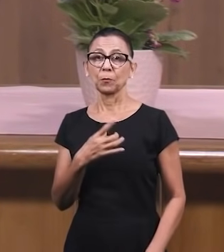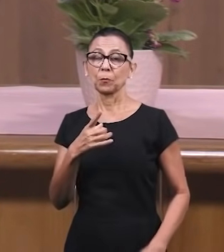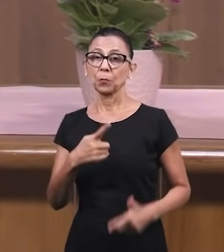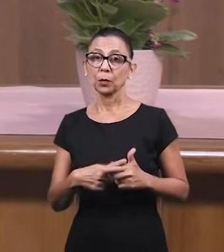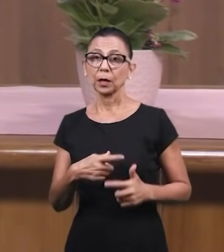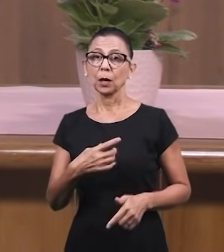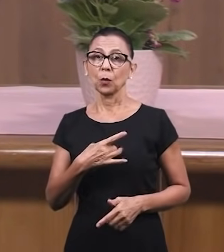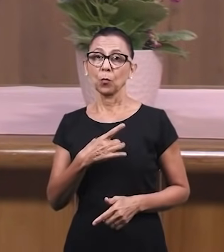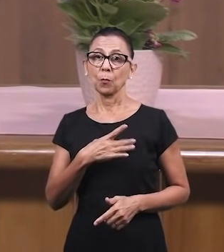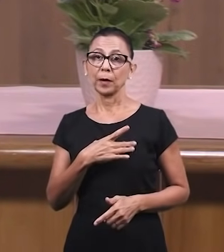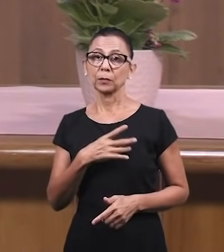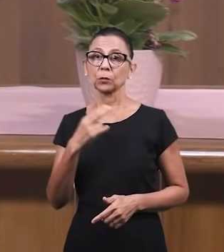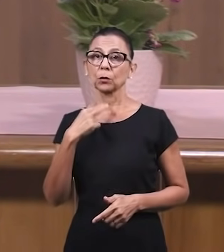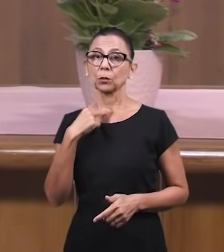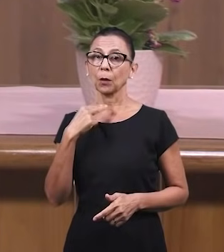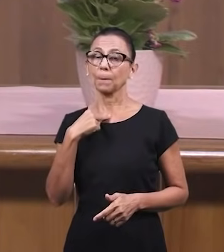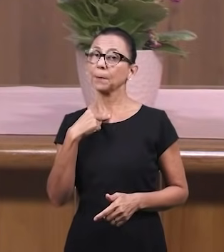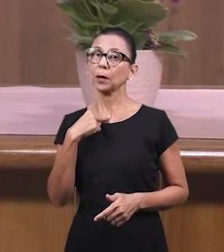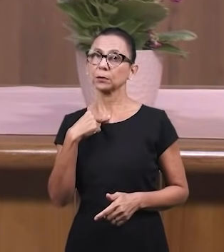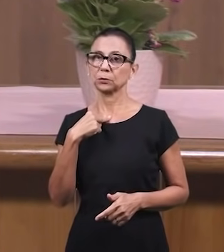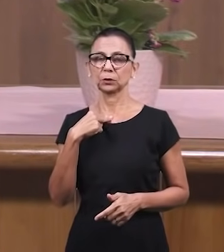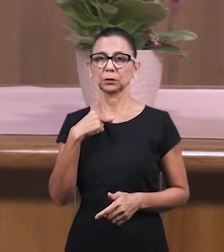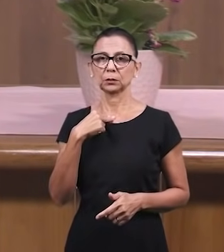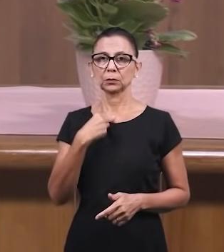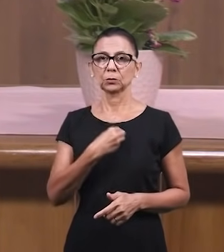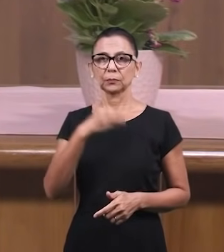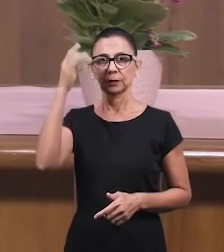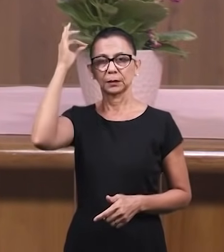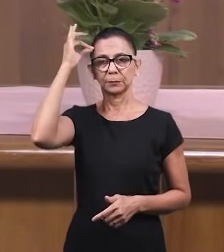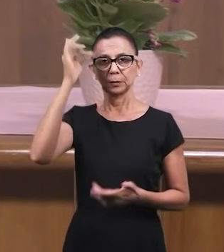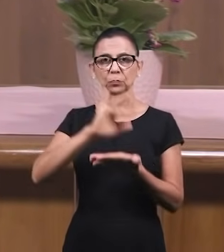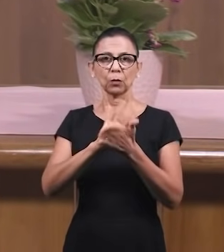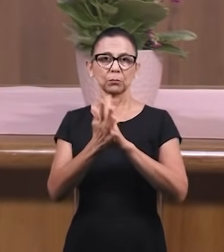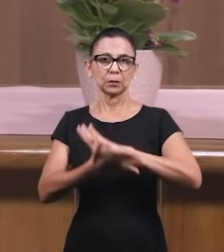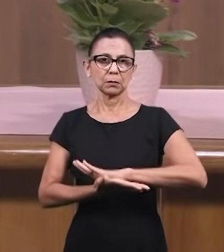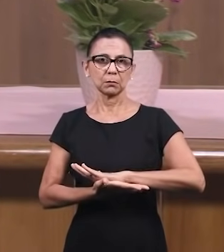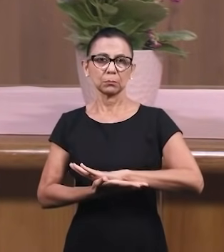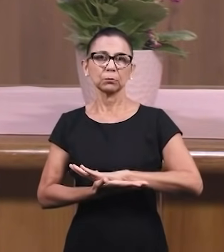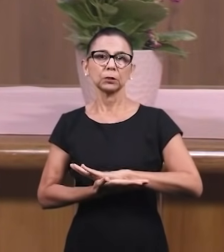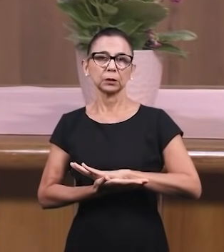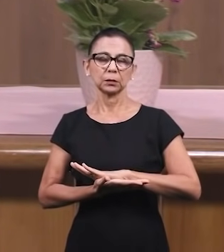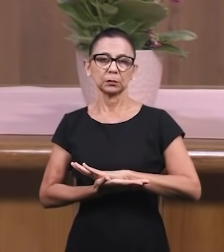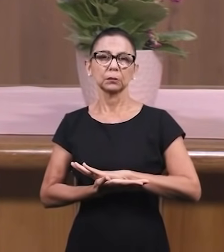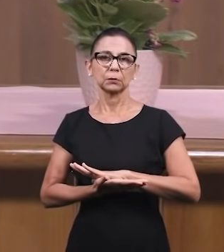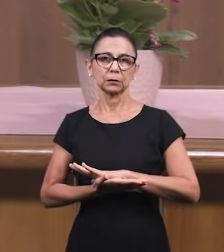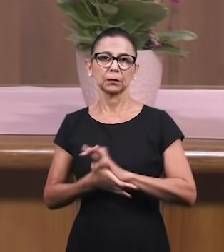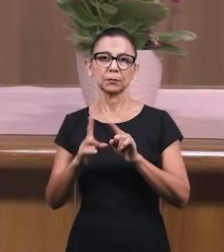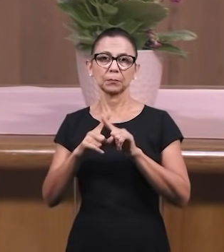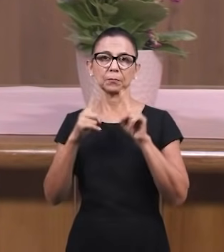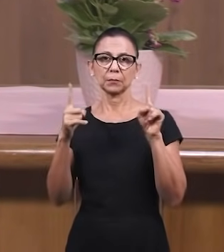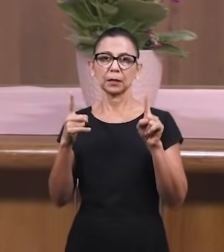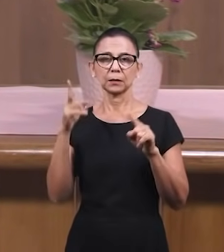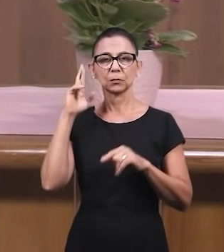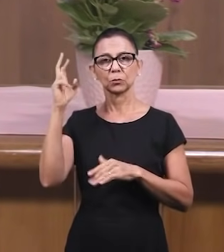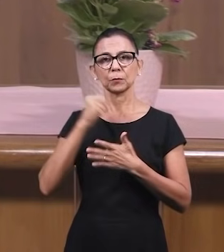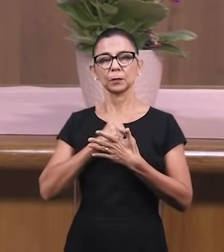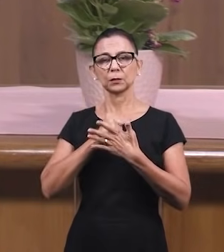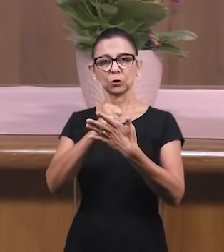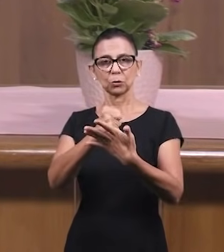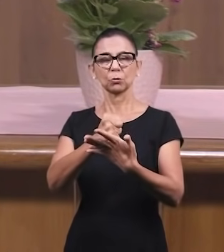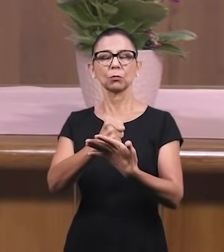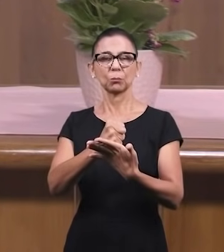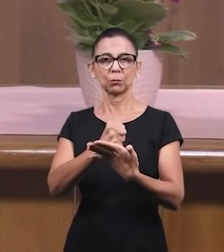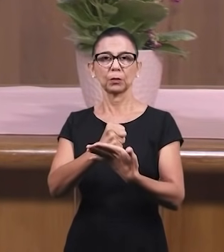não transforme a sua vida espiritual em morte, mas para que a voz do Senhor possa te